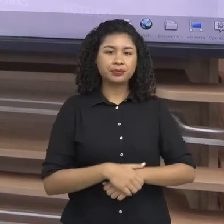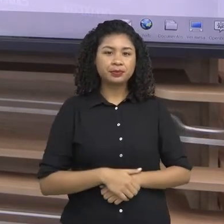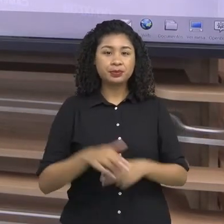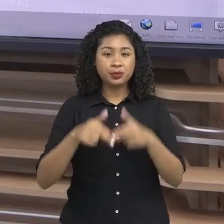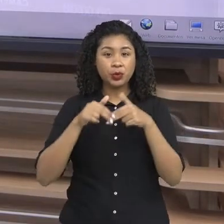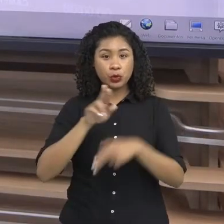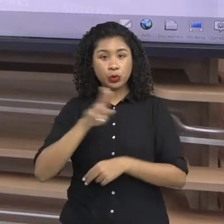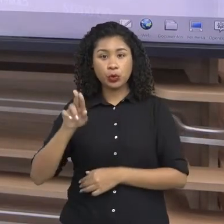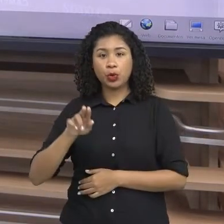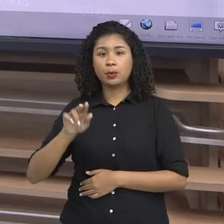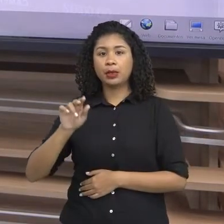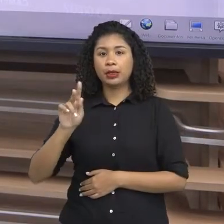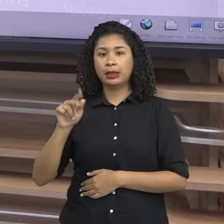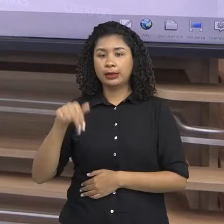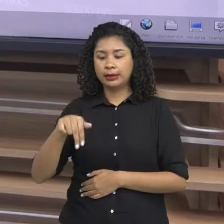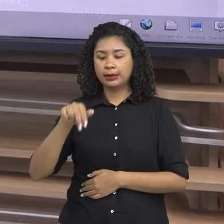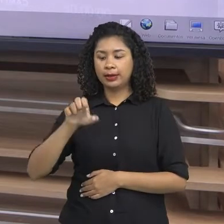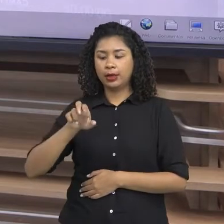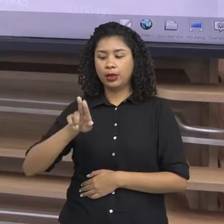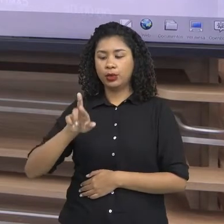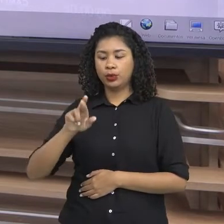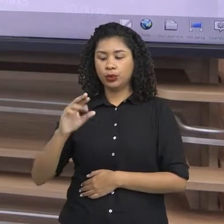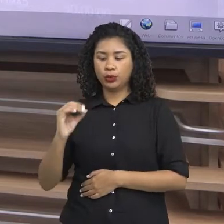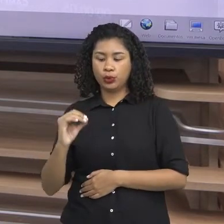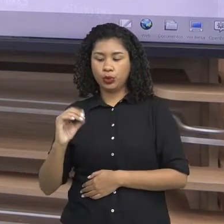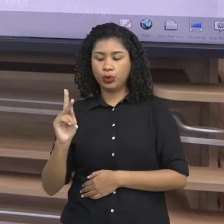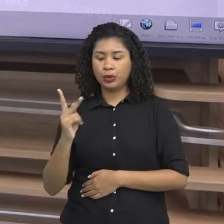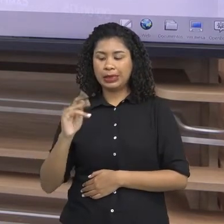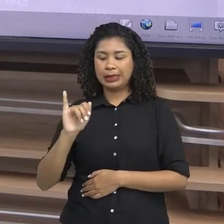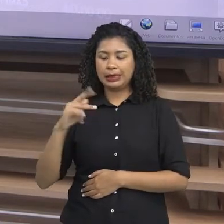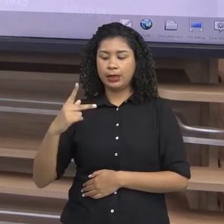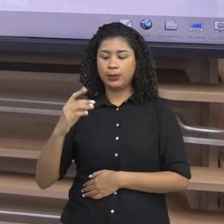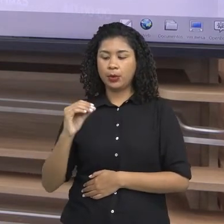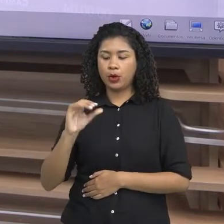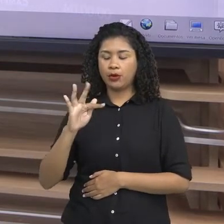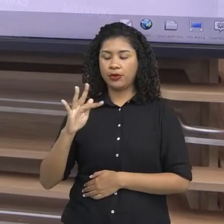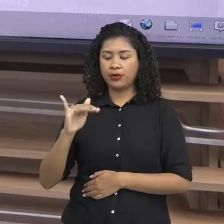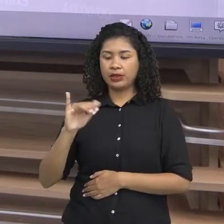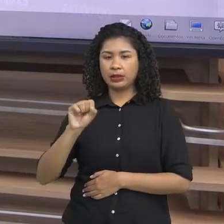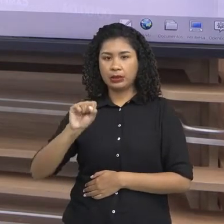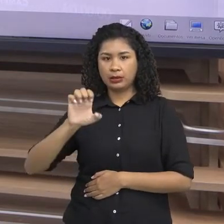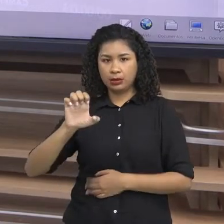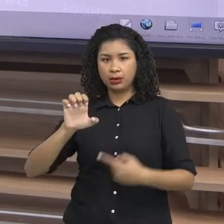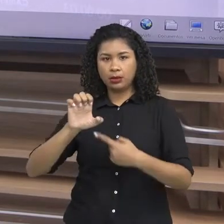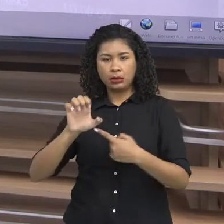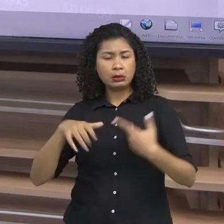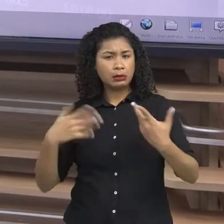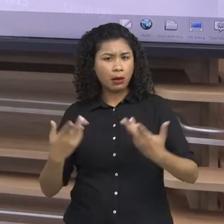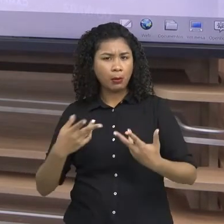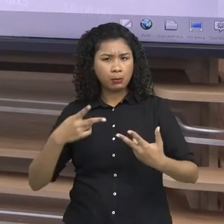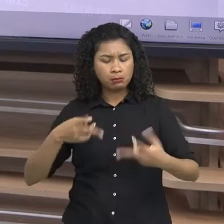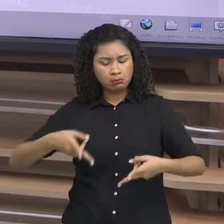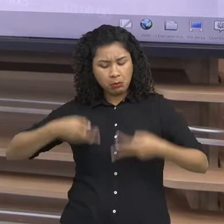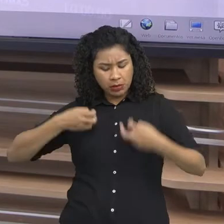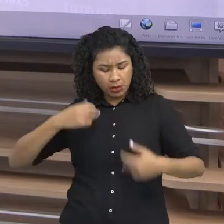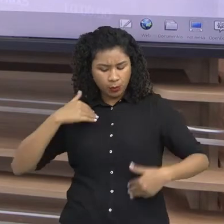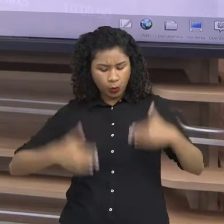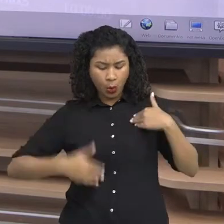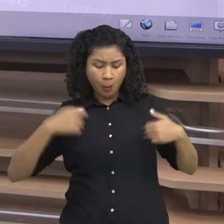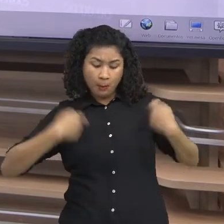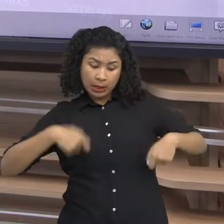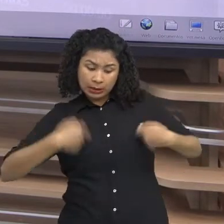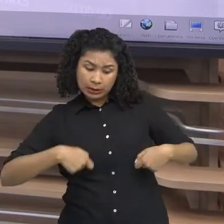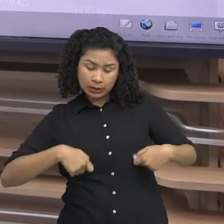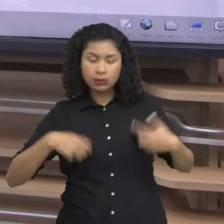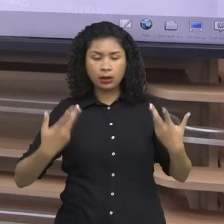neurohipófise, né? Onde ela armazena e, quando o organismo necessita, ela libera ali na corrente sanguínea para ele